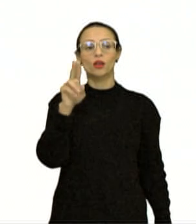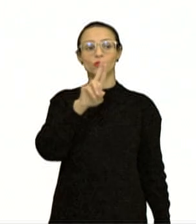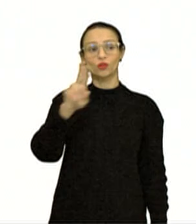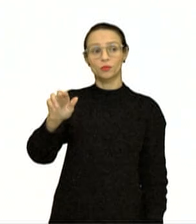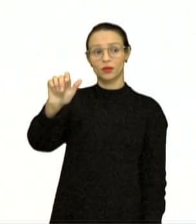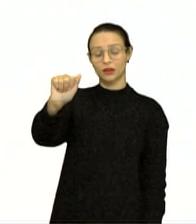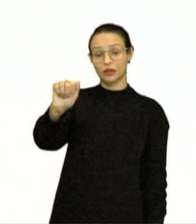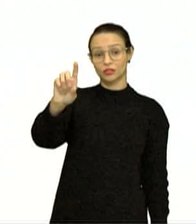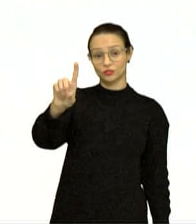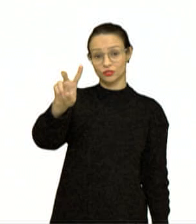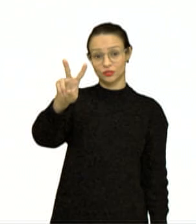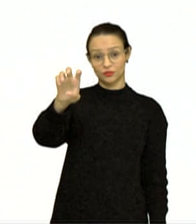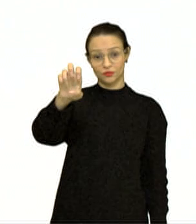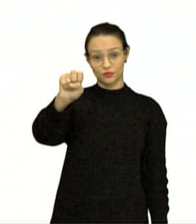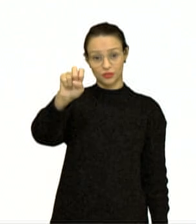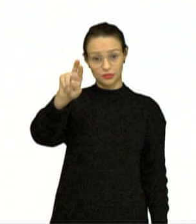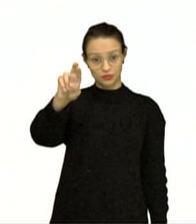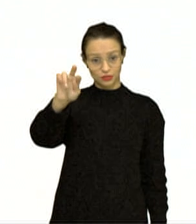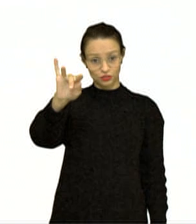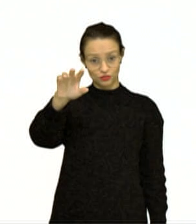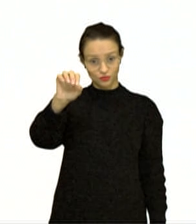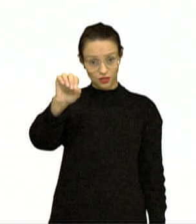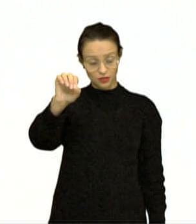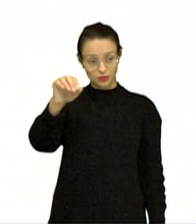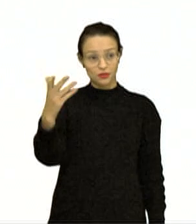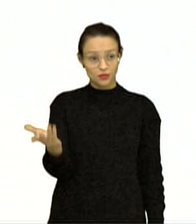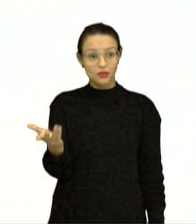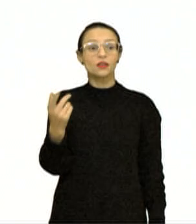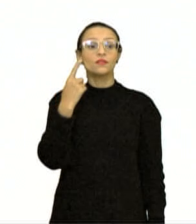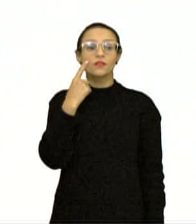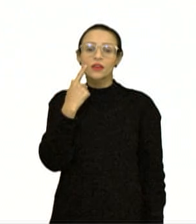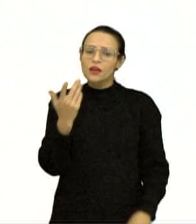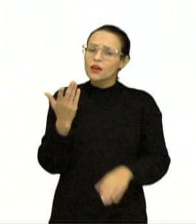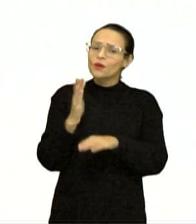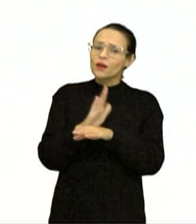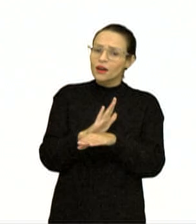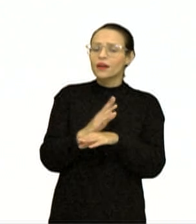adversativa. Nesse caso, para auxiliar essa relação,